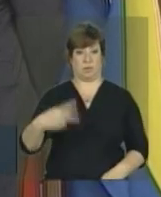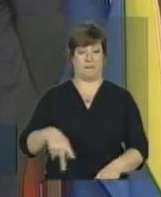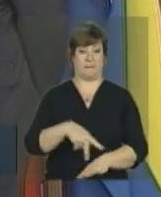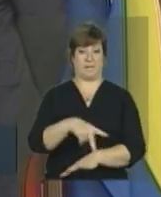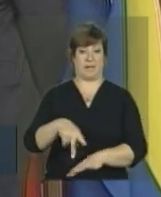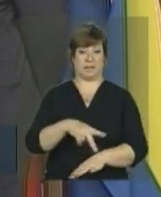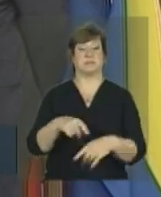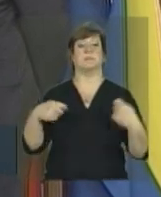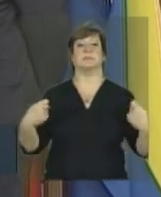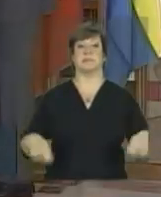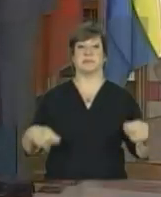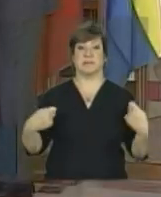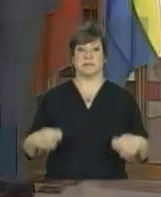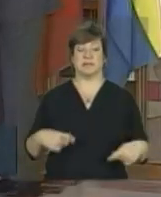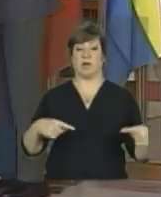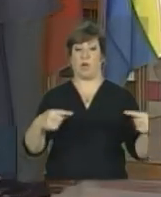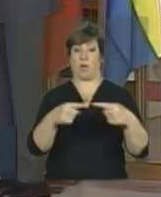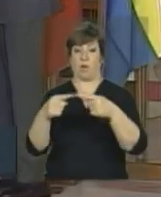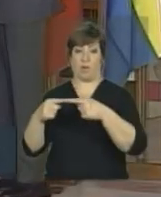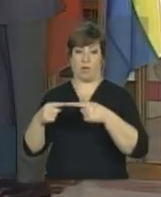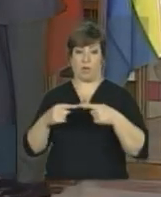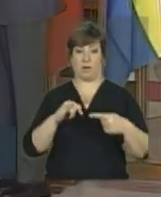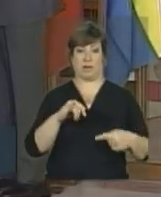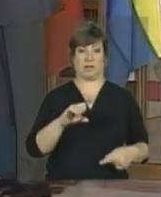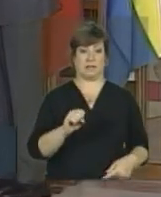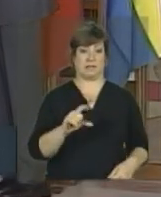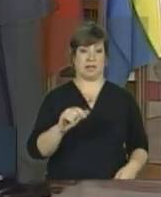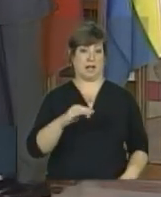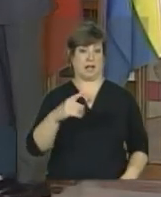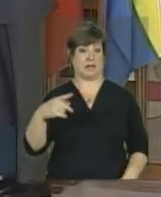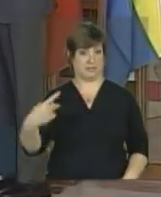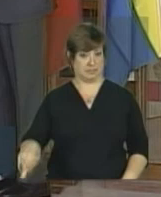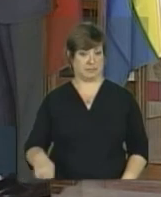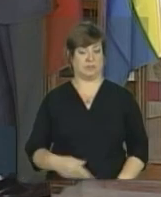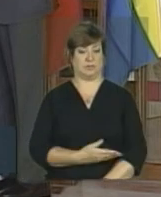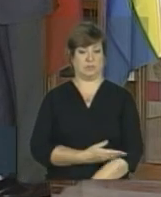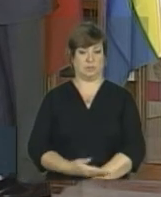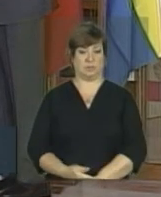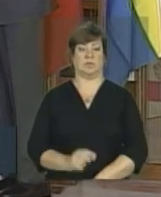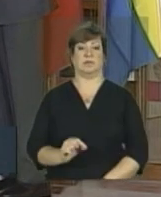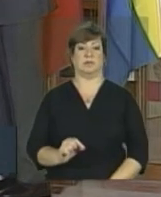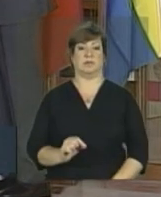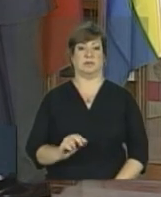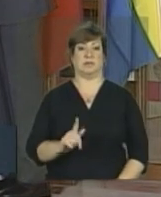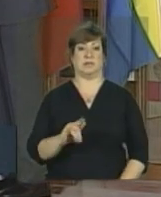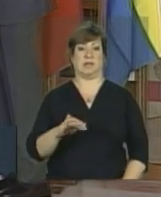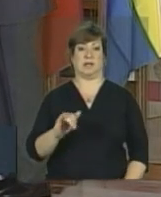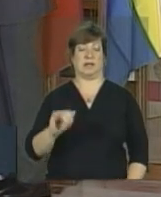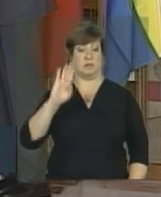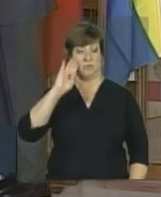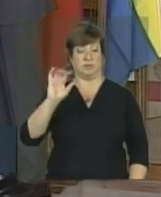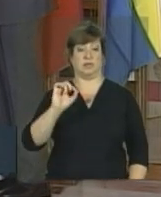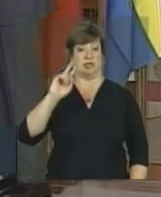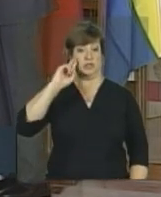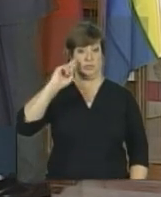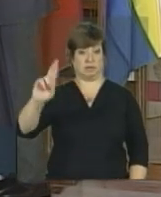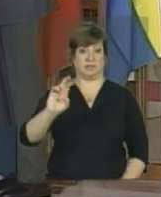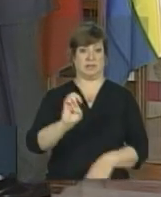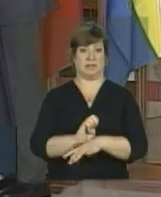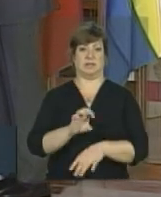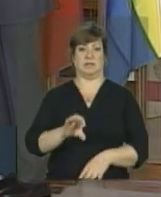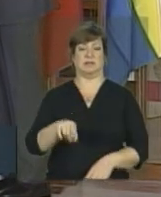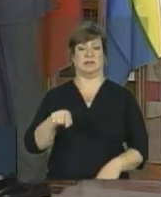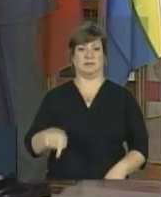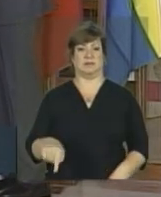no país devem estar de acordo com o Islã. O guia supremo é o chefe de Estado do